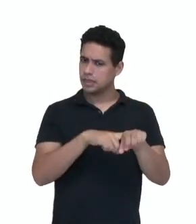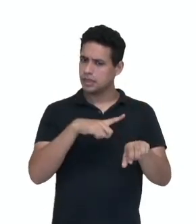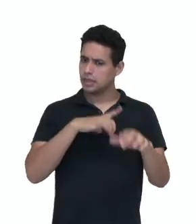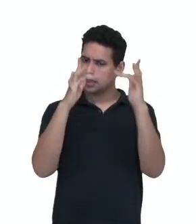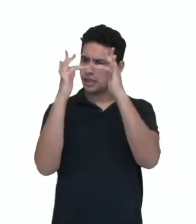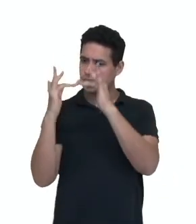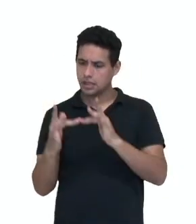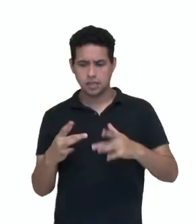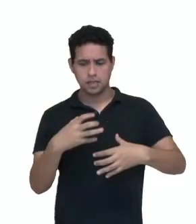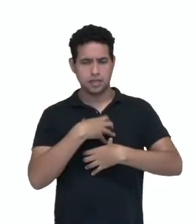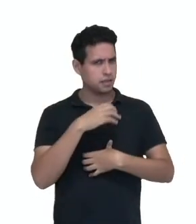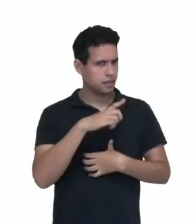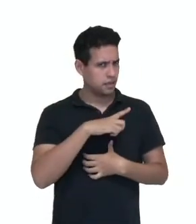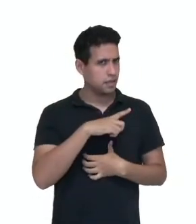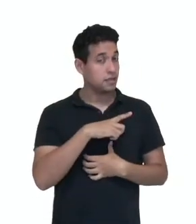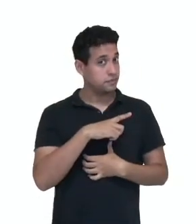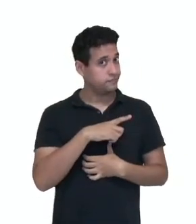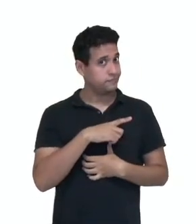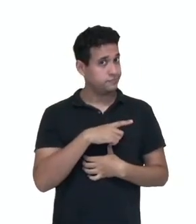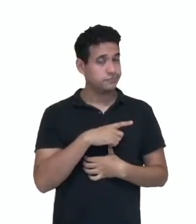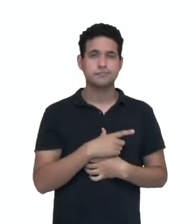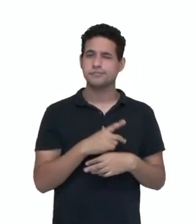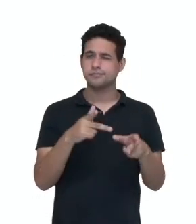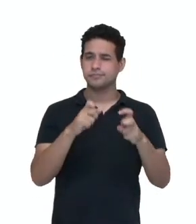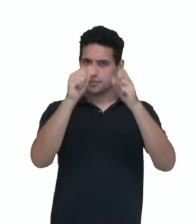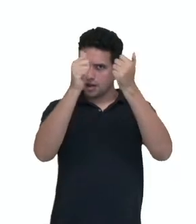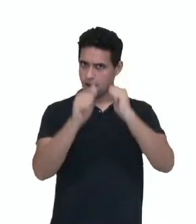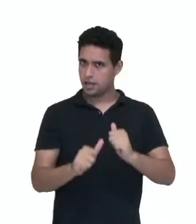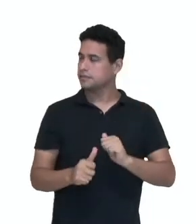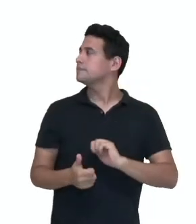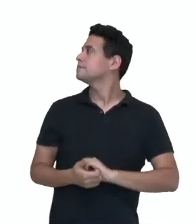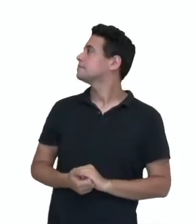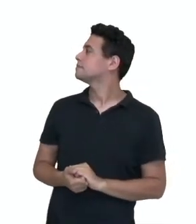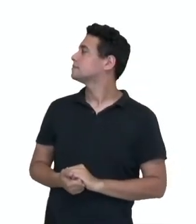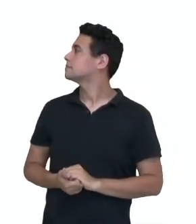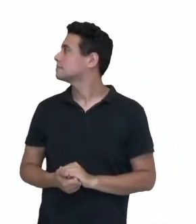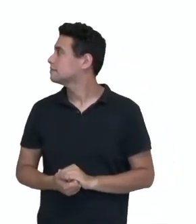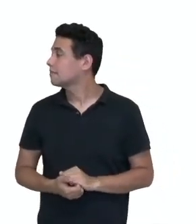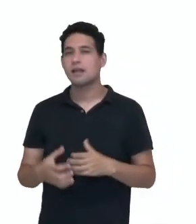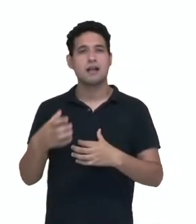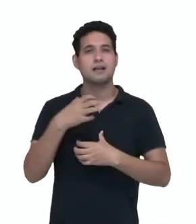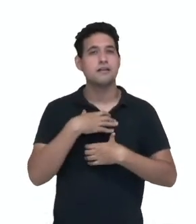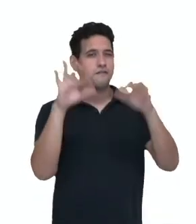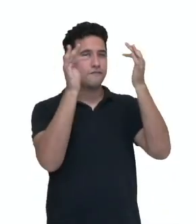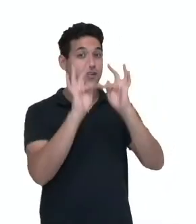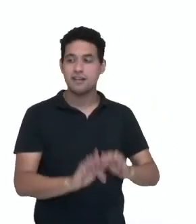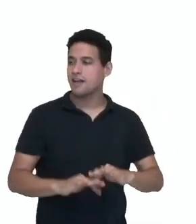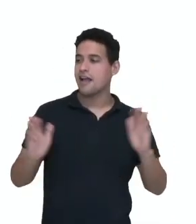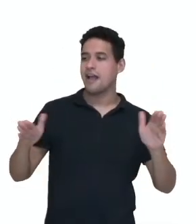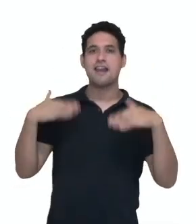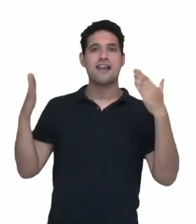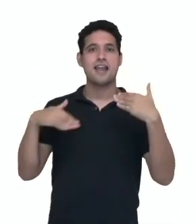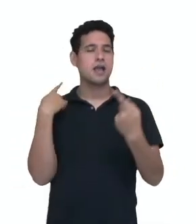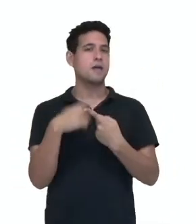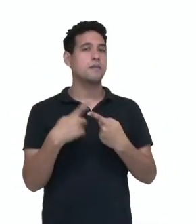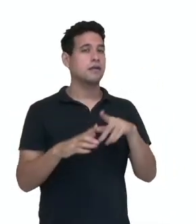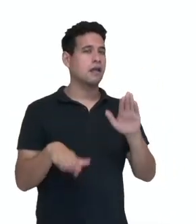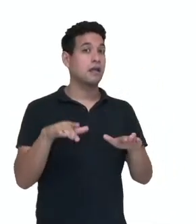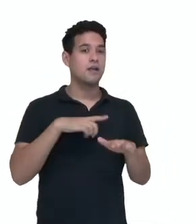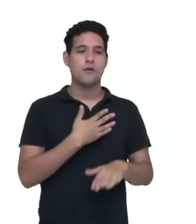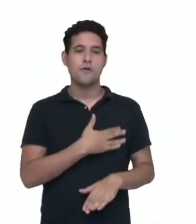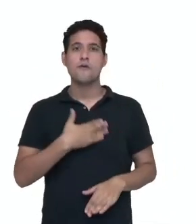seu sentimento? Ana, vamos a ver. Bueno, se siente feliz, alegre, porque provavelmente le